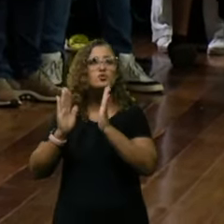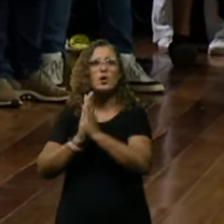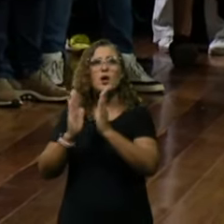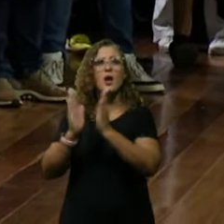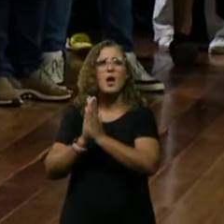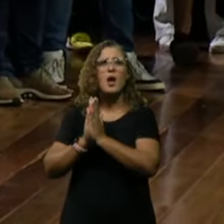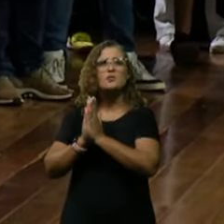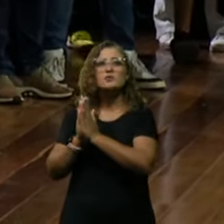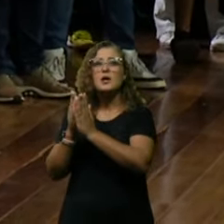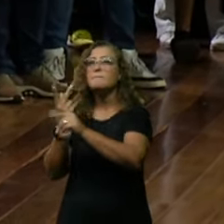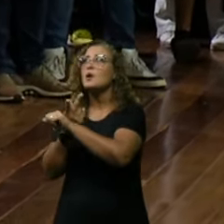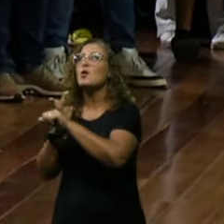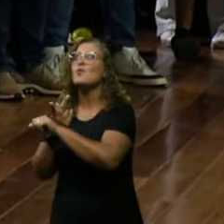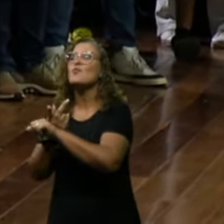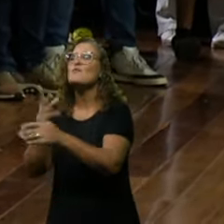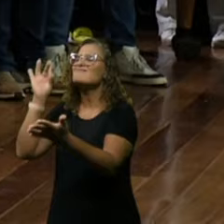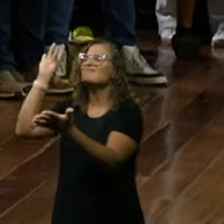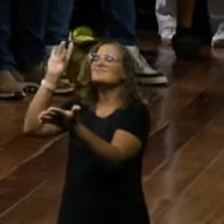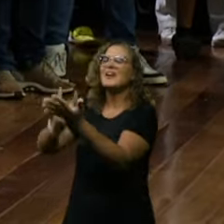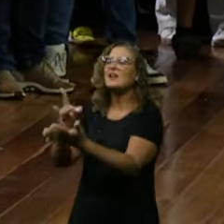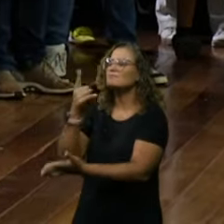intimidade com Espírito Santo